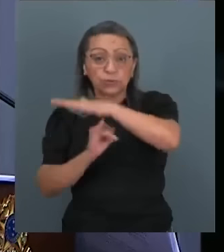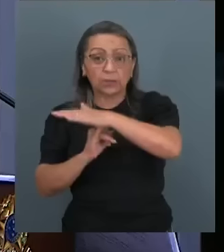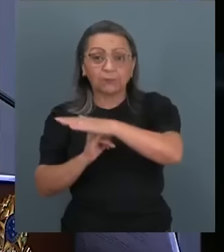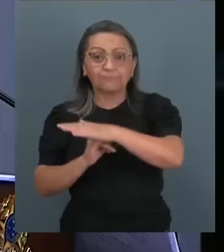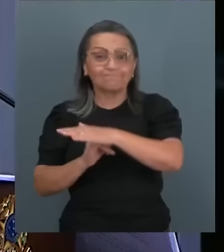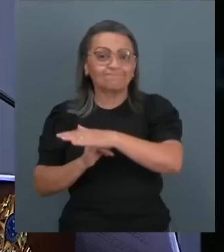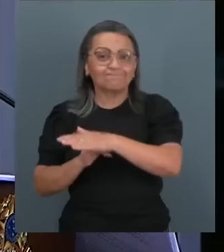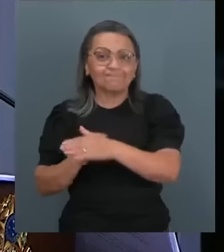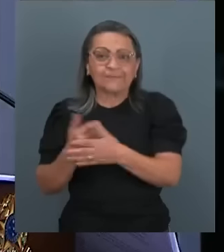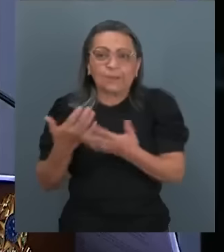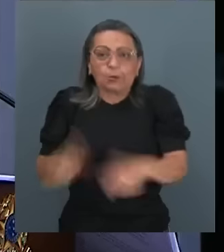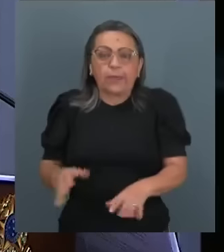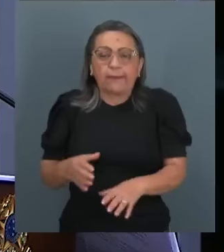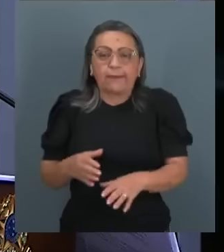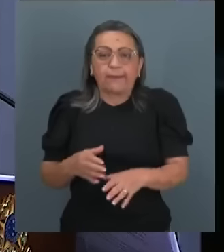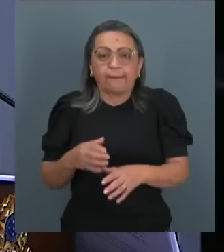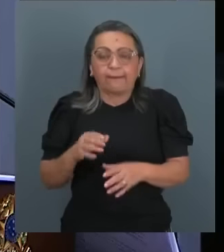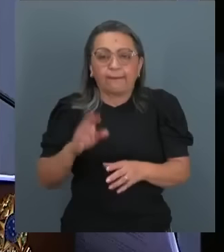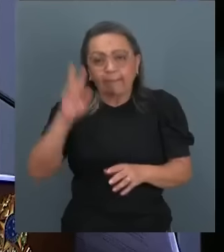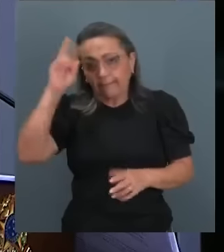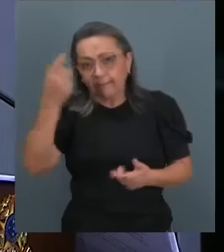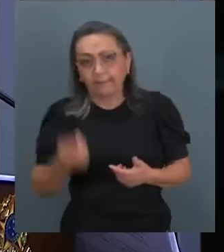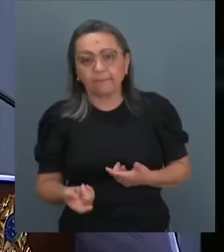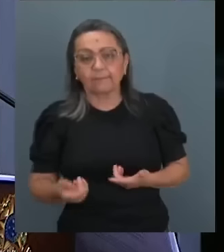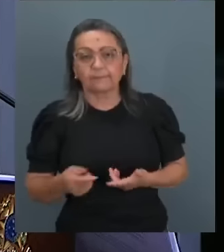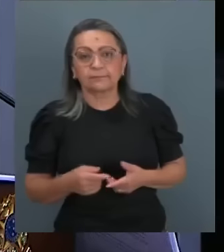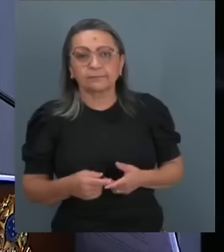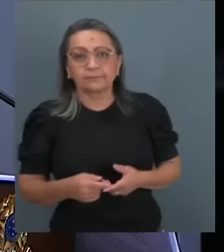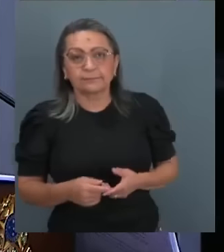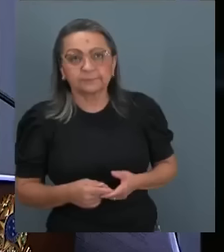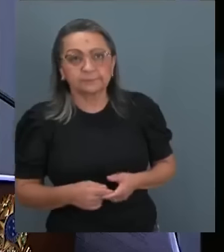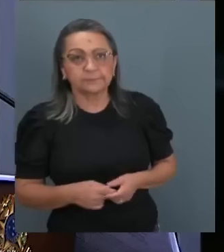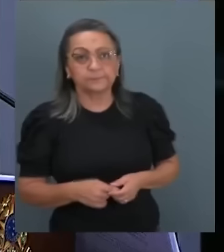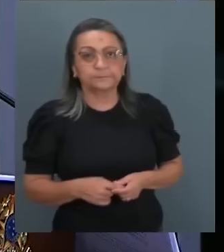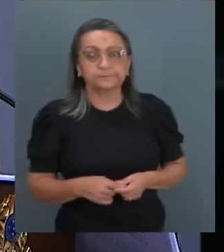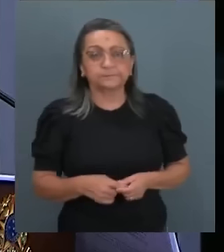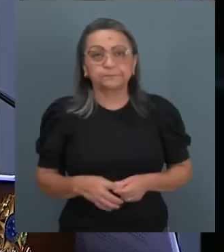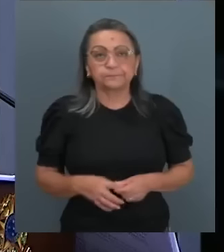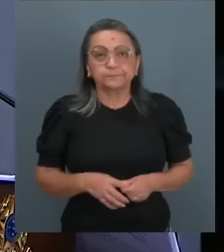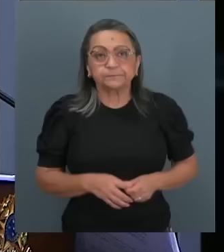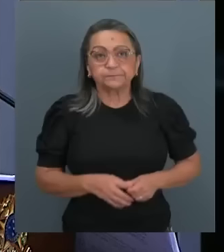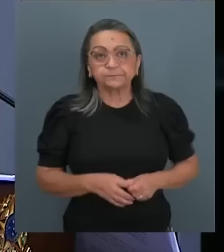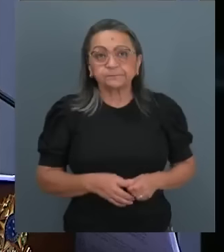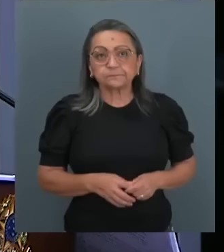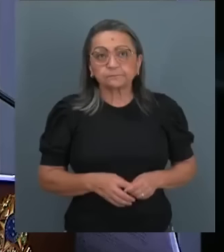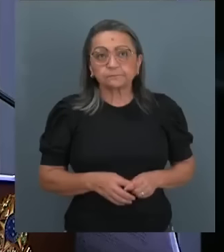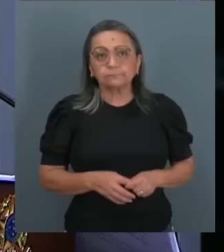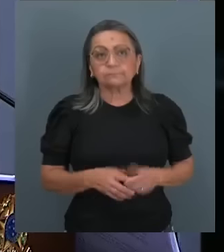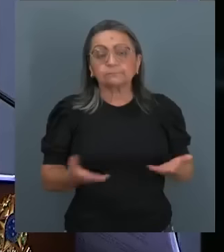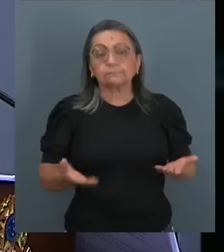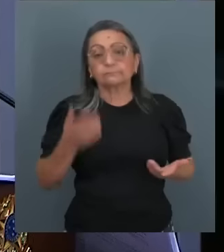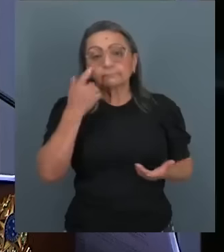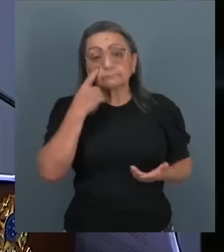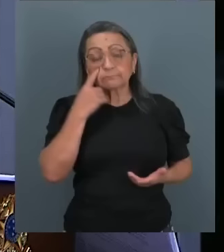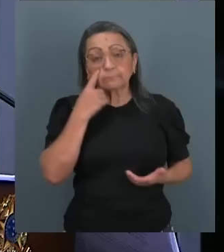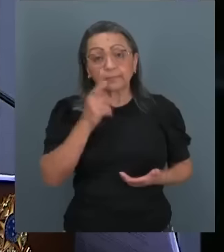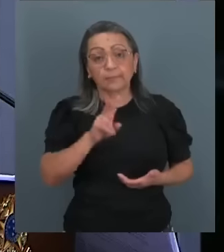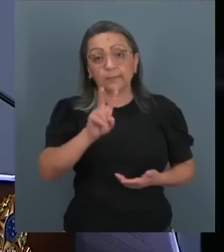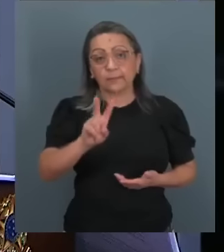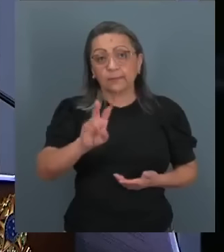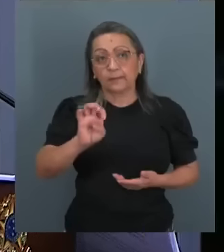voltar atrás. E encerrando, senhora Presidente, e aqui eu quero fazer uma observação importante. A derrubada do veto,